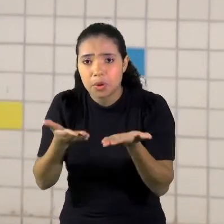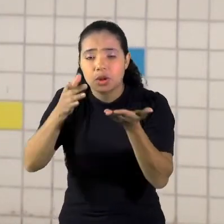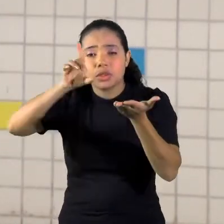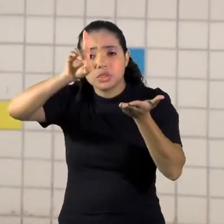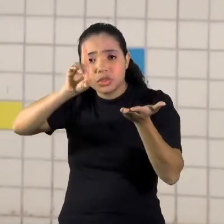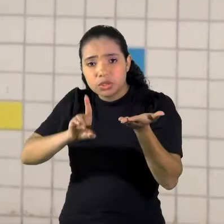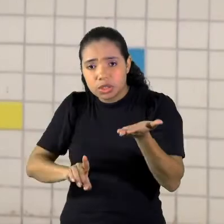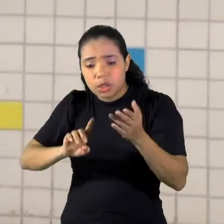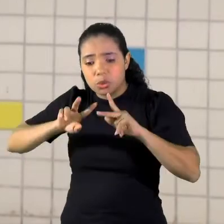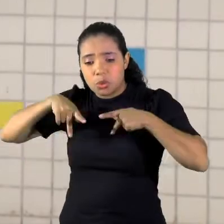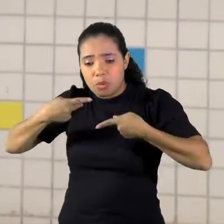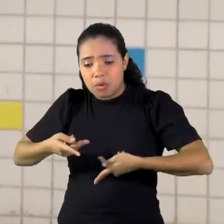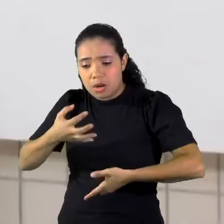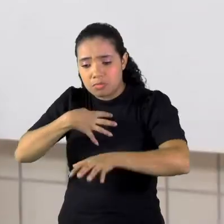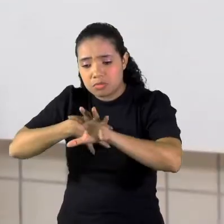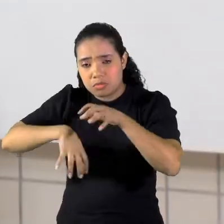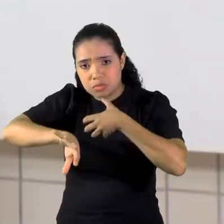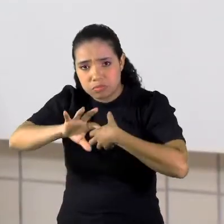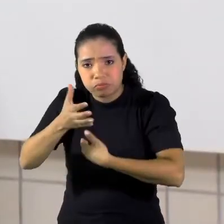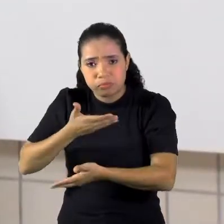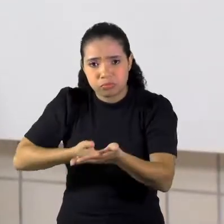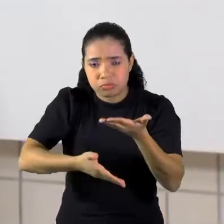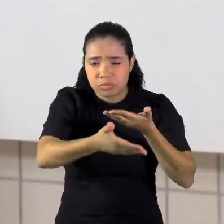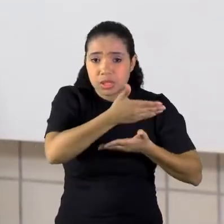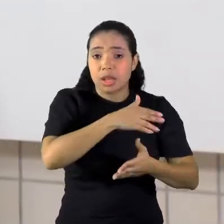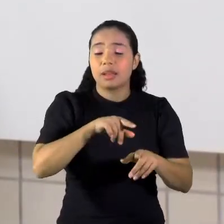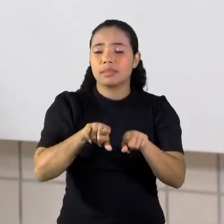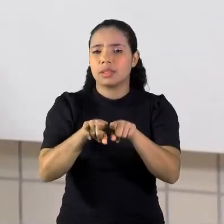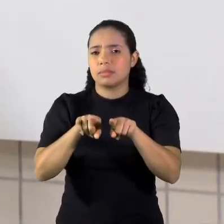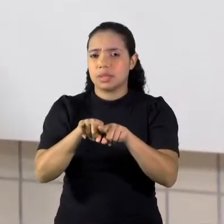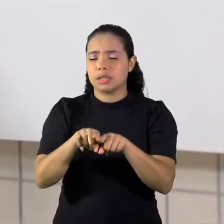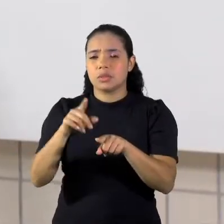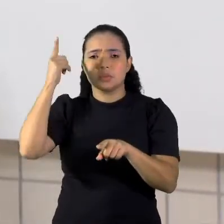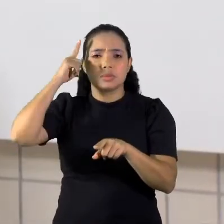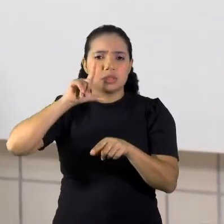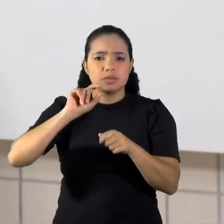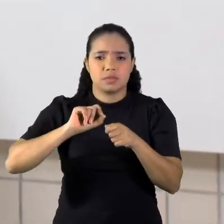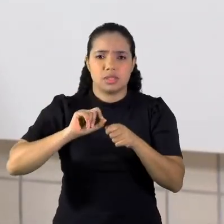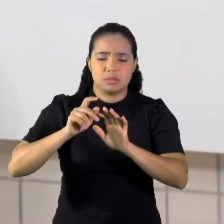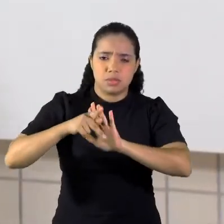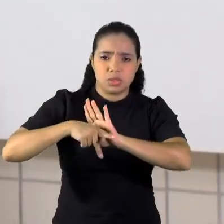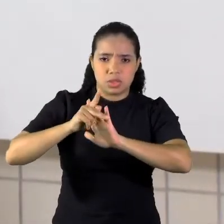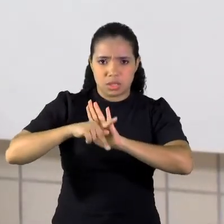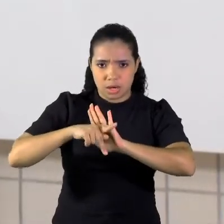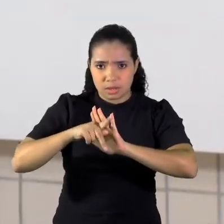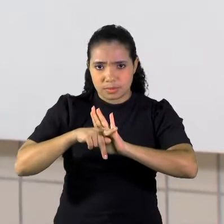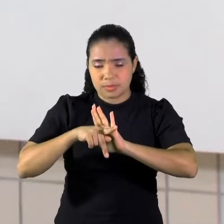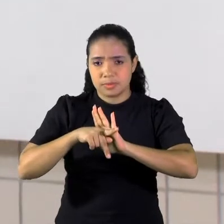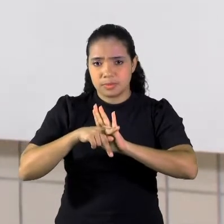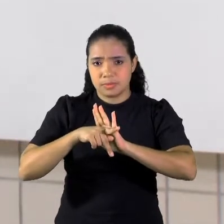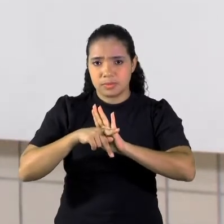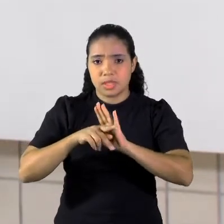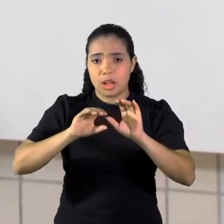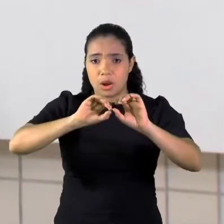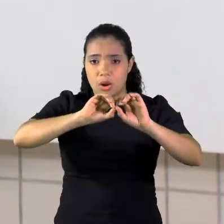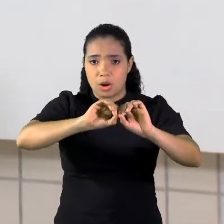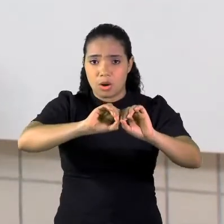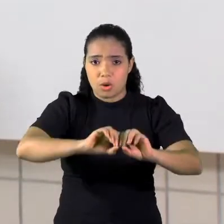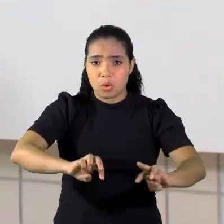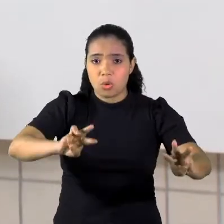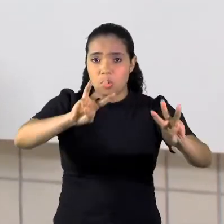direitos humanos. Para eles conseguirem realizar este projeto, a ONU ela se